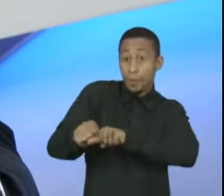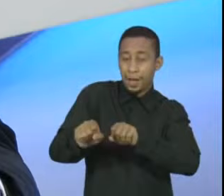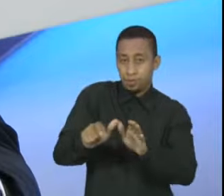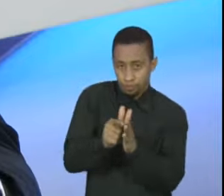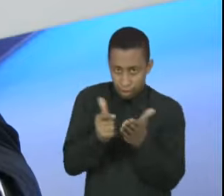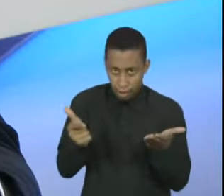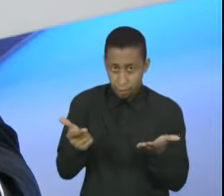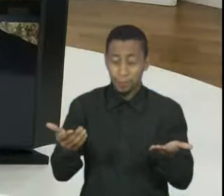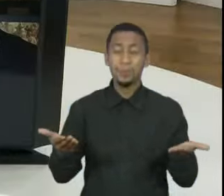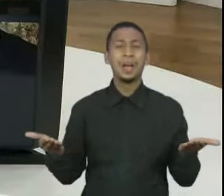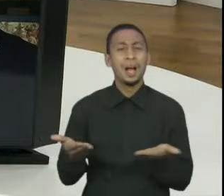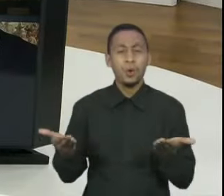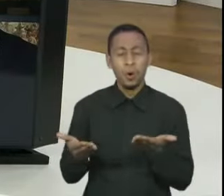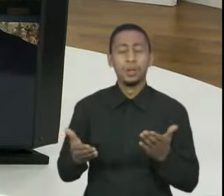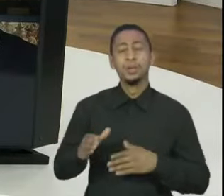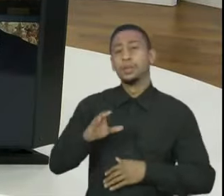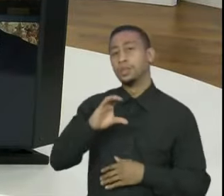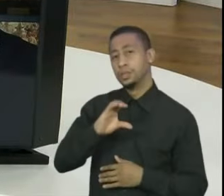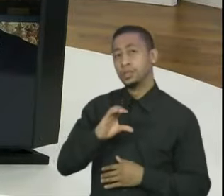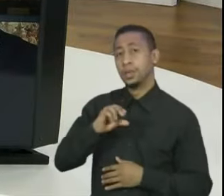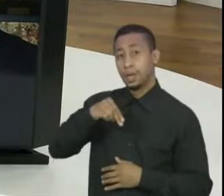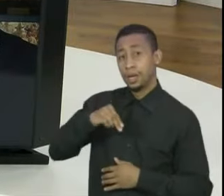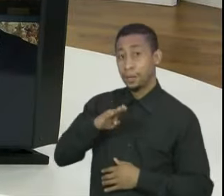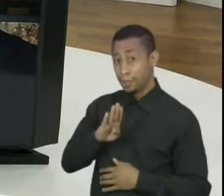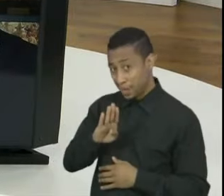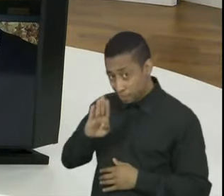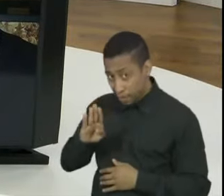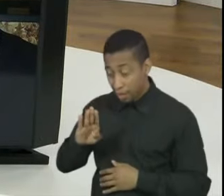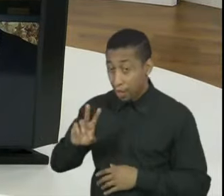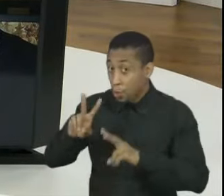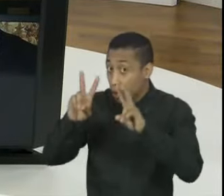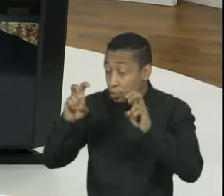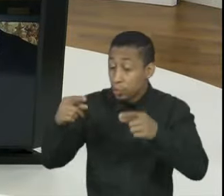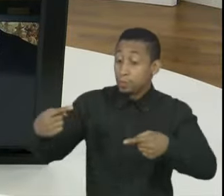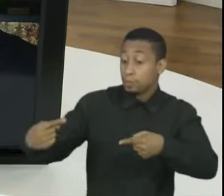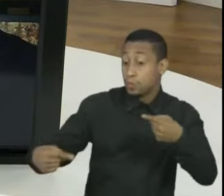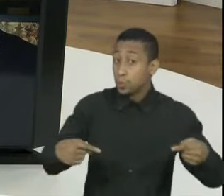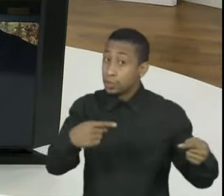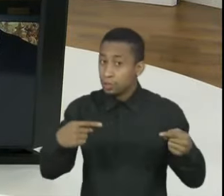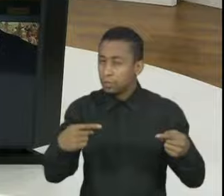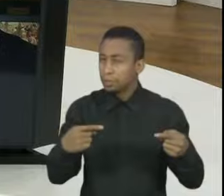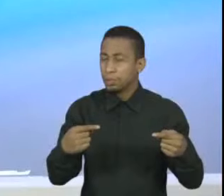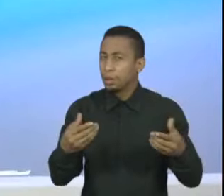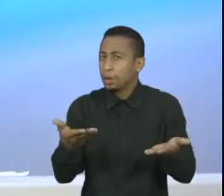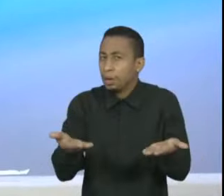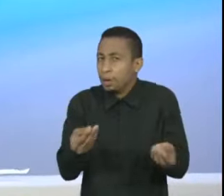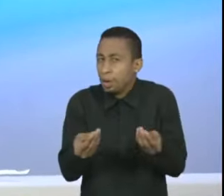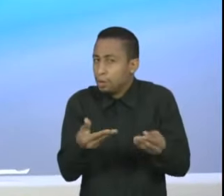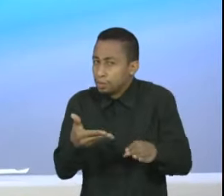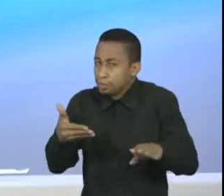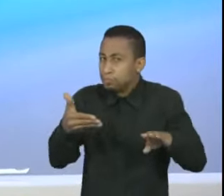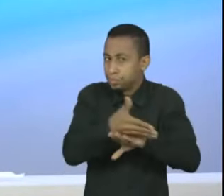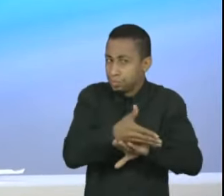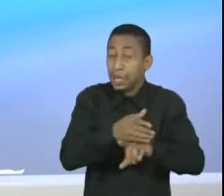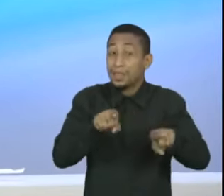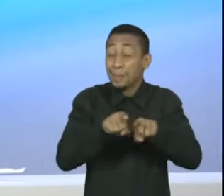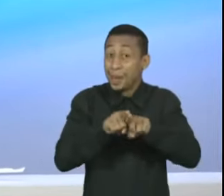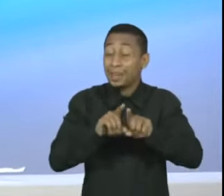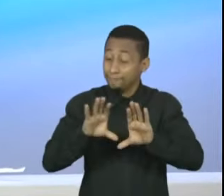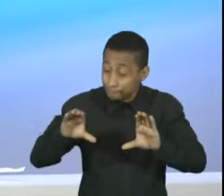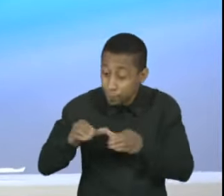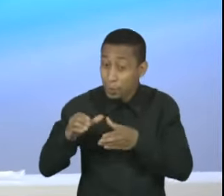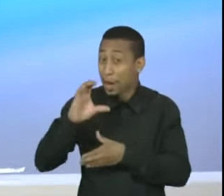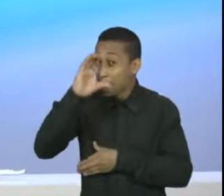peso hoje da CNBB no debate público e no debate que interessa diretamente aos católicos se o seu me permite ou